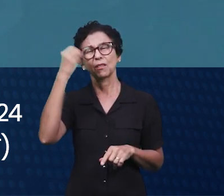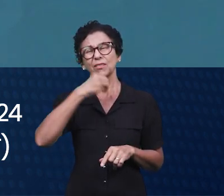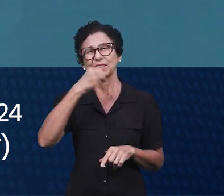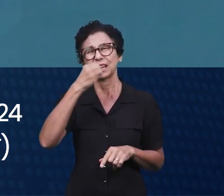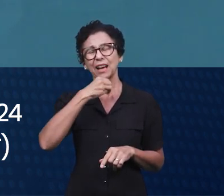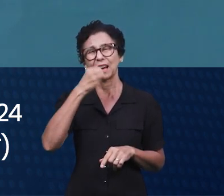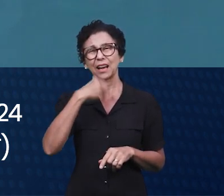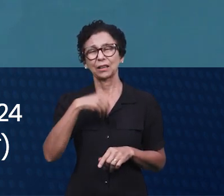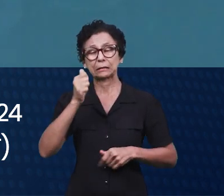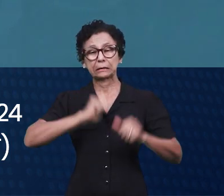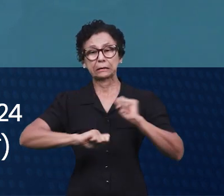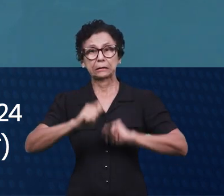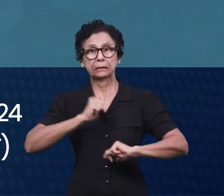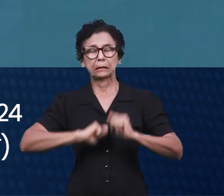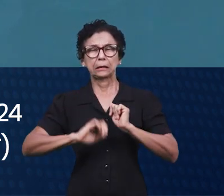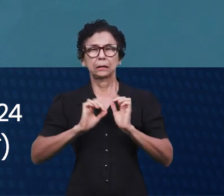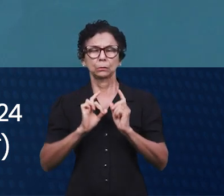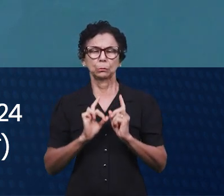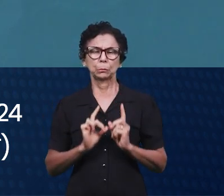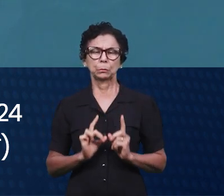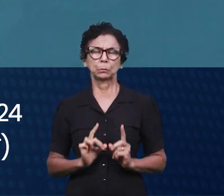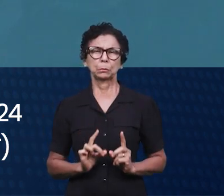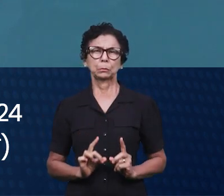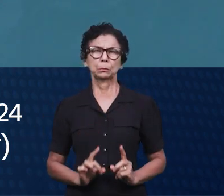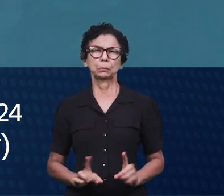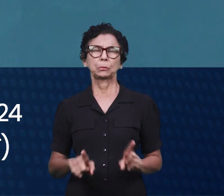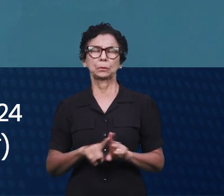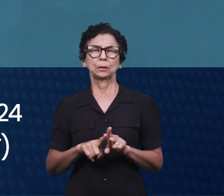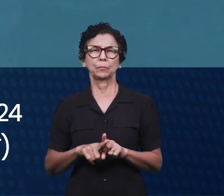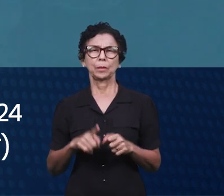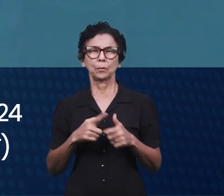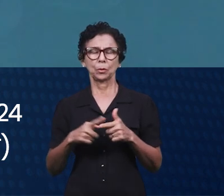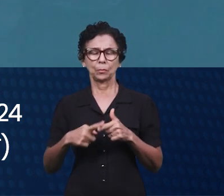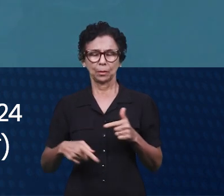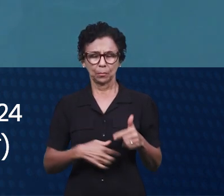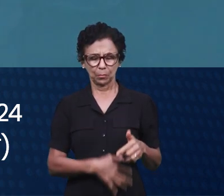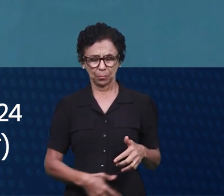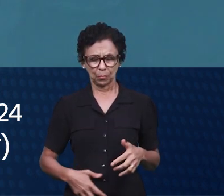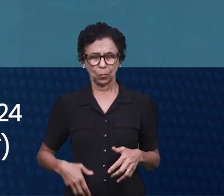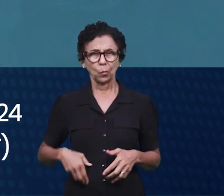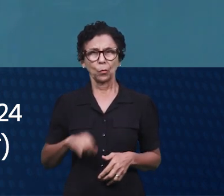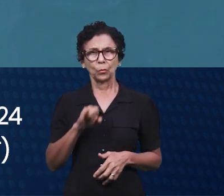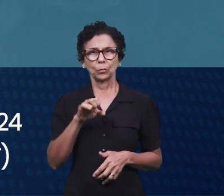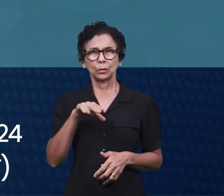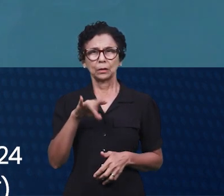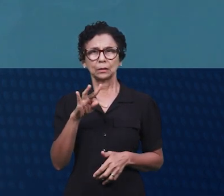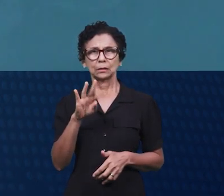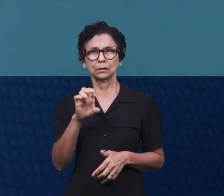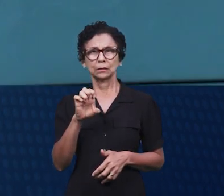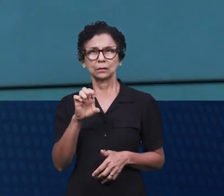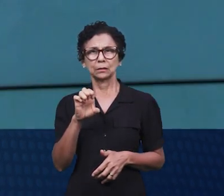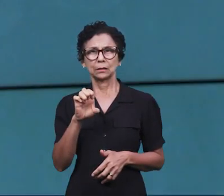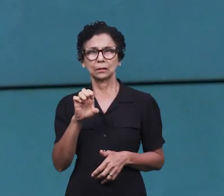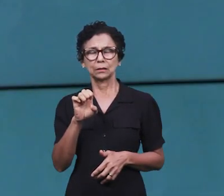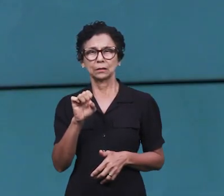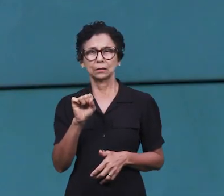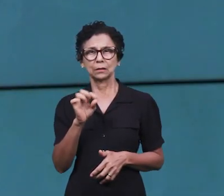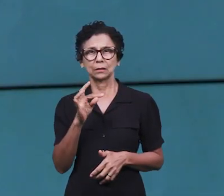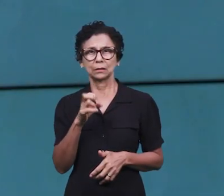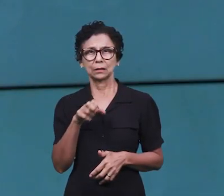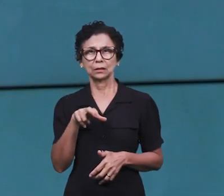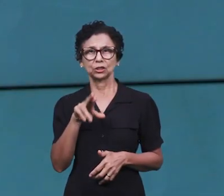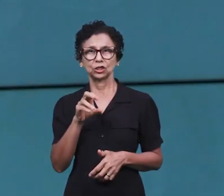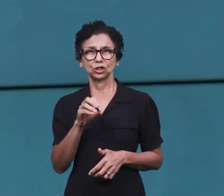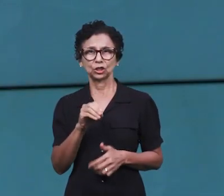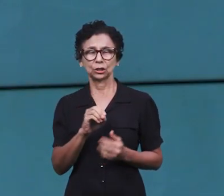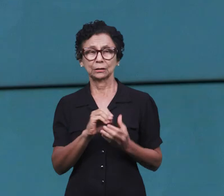ansiedade, depressão e alterações até mesmo intestinais. Uma característica da pessoa com fibromialgia é a